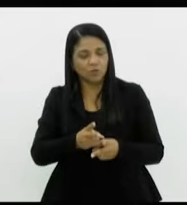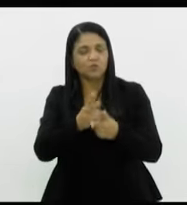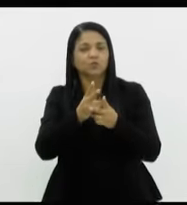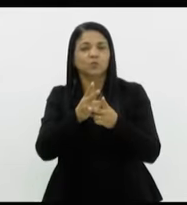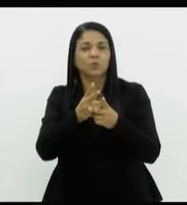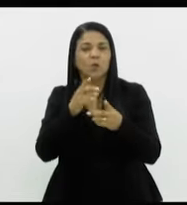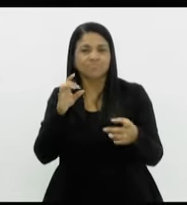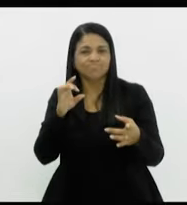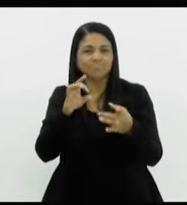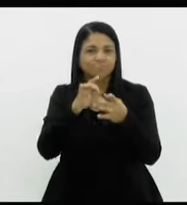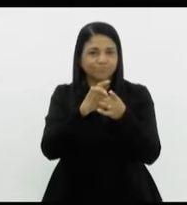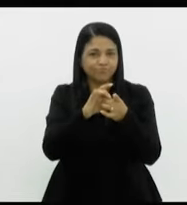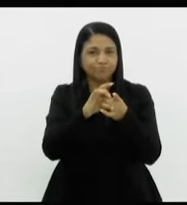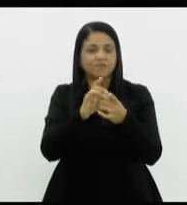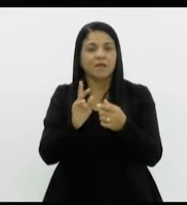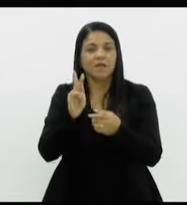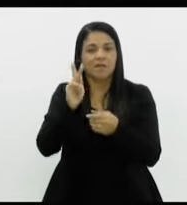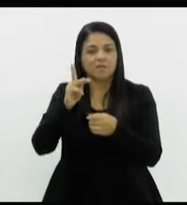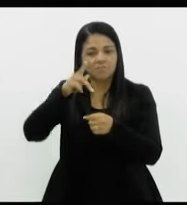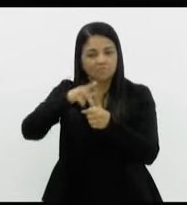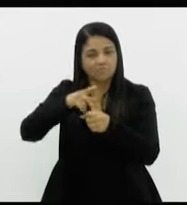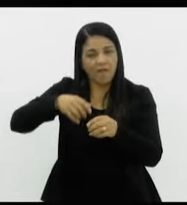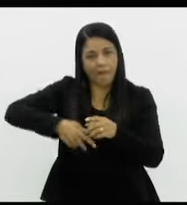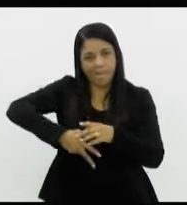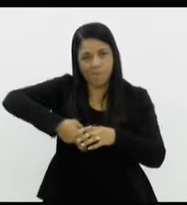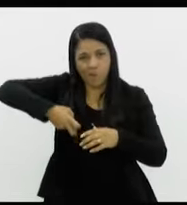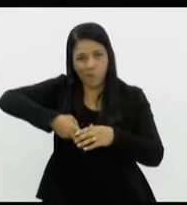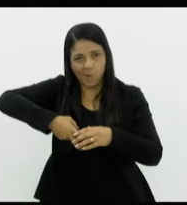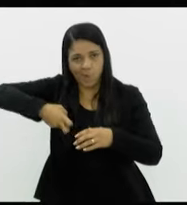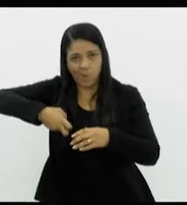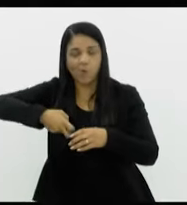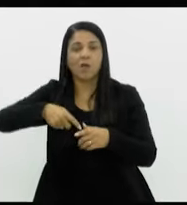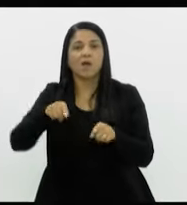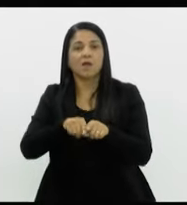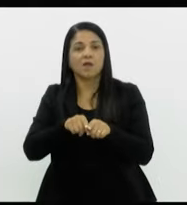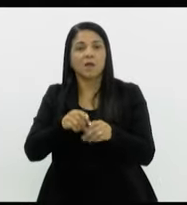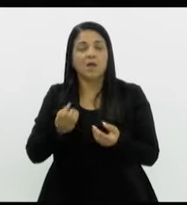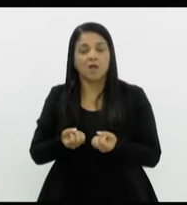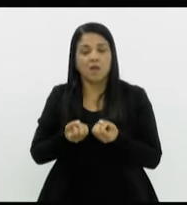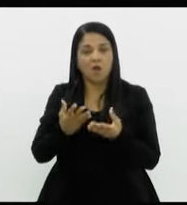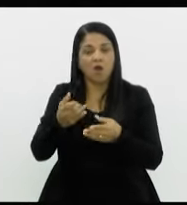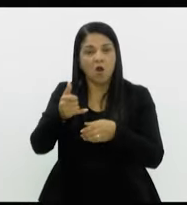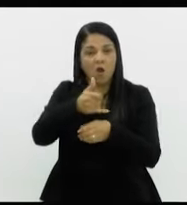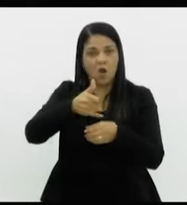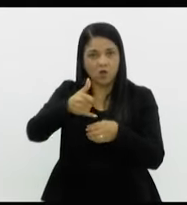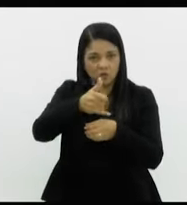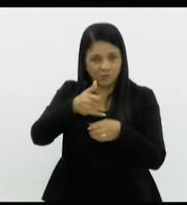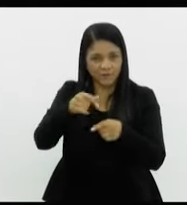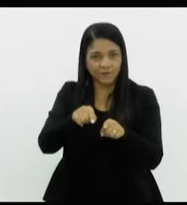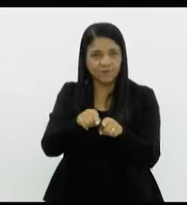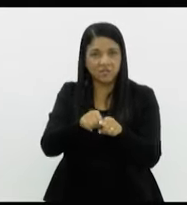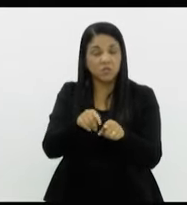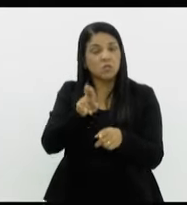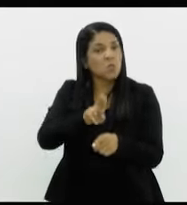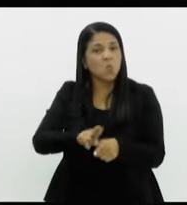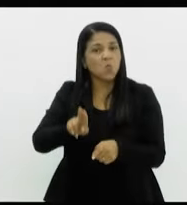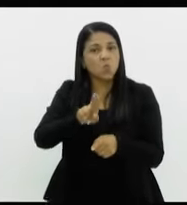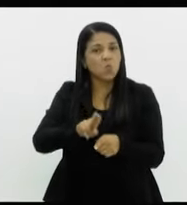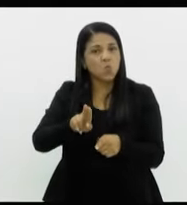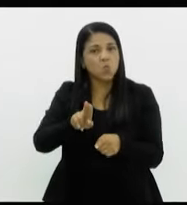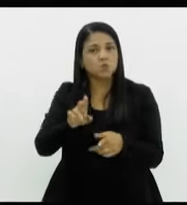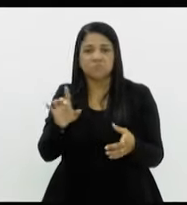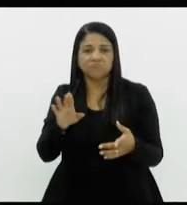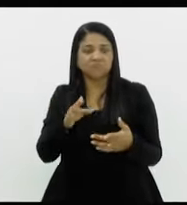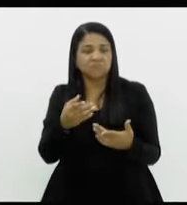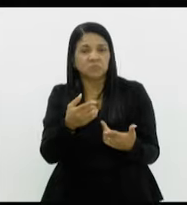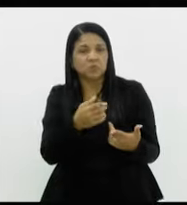atrelada à exploração de petróleo, à cadeia do petróleo, à entrega do óleo bruto, e não utiliza esses recursos articulados com